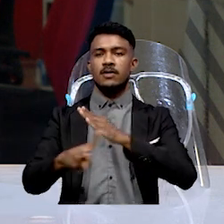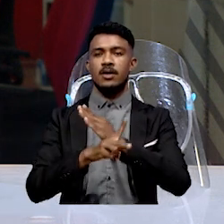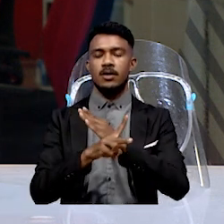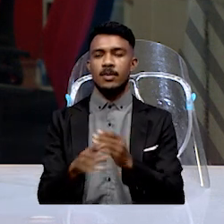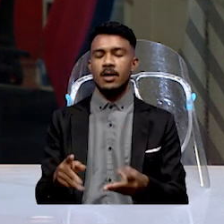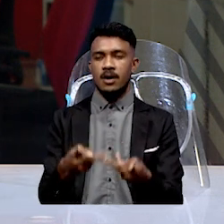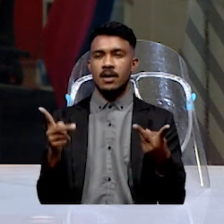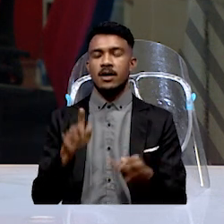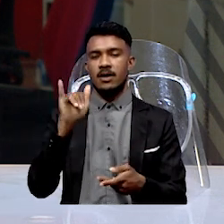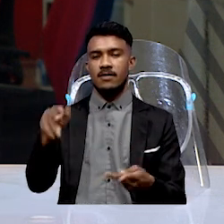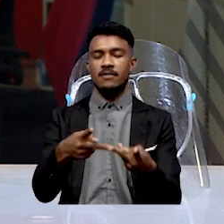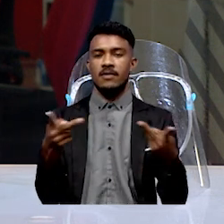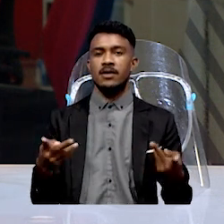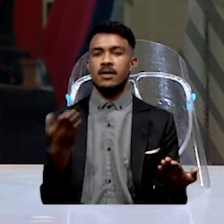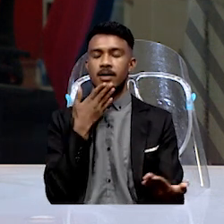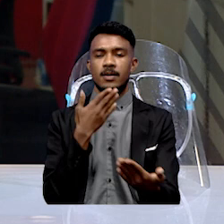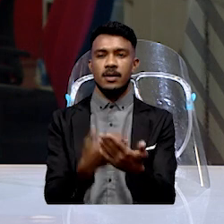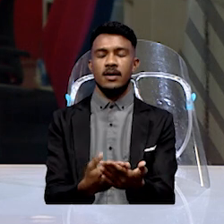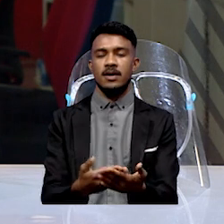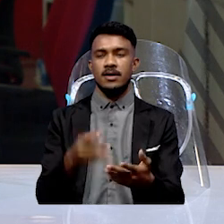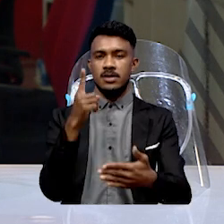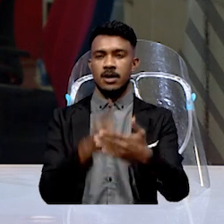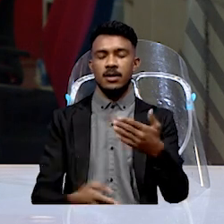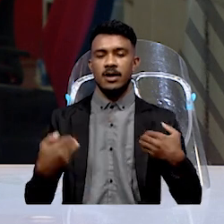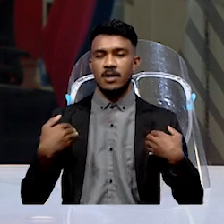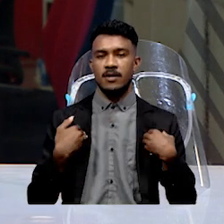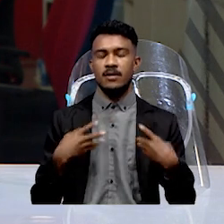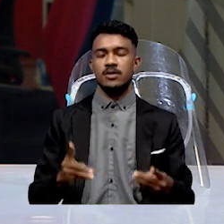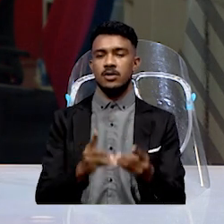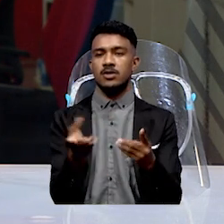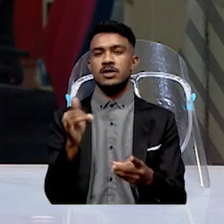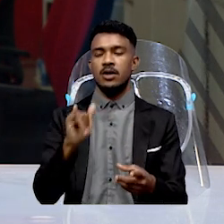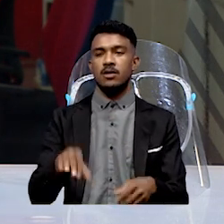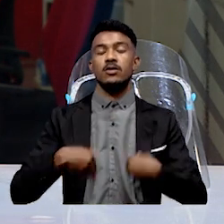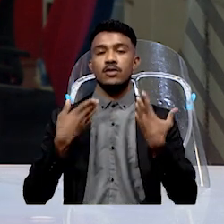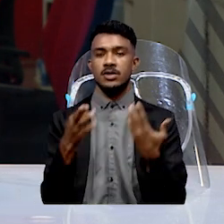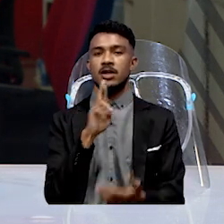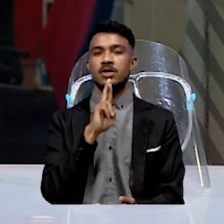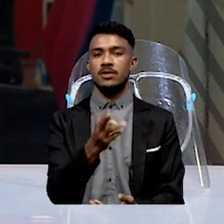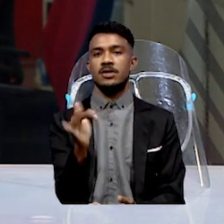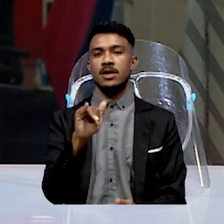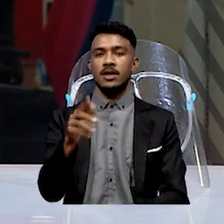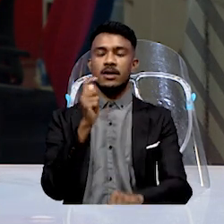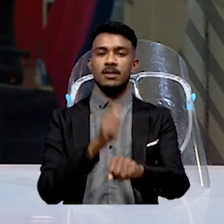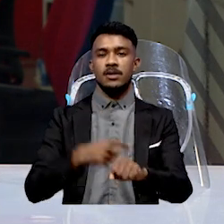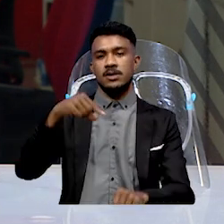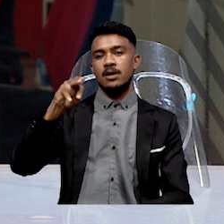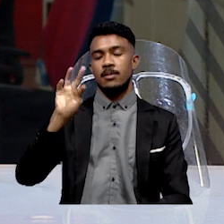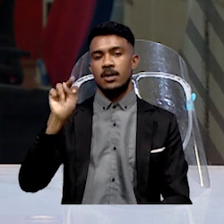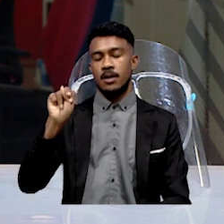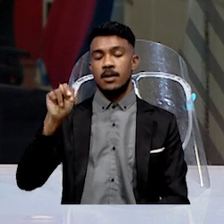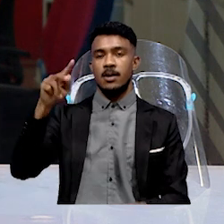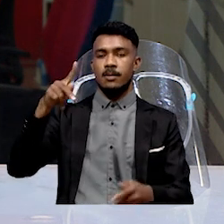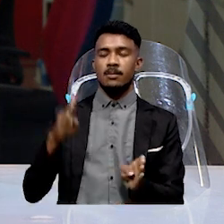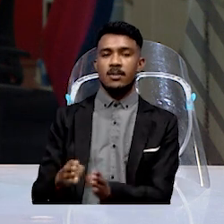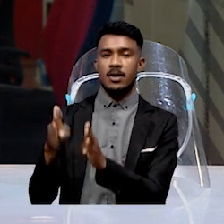leo. Sa ide uma que acontece ba sira agora, no oinsa resolve sira nia situação? GMN prepara uma reportagem